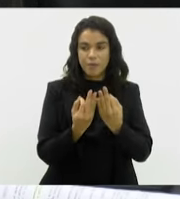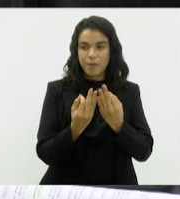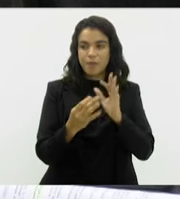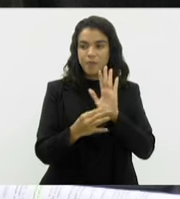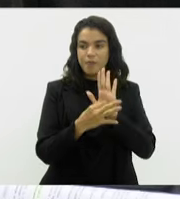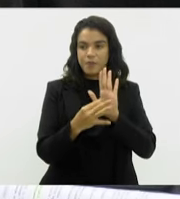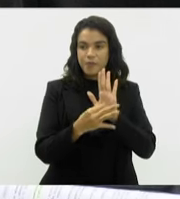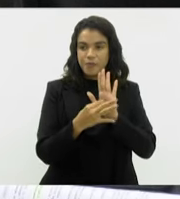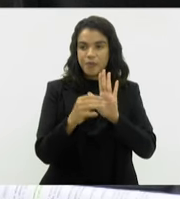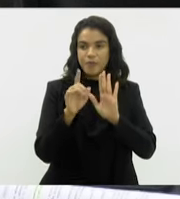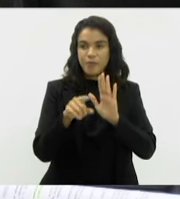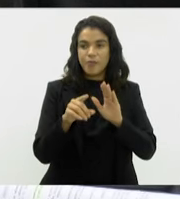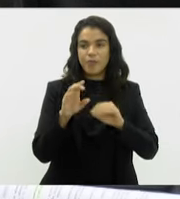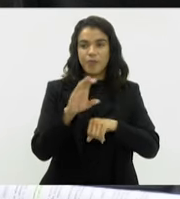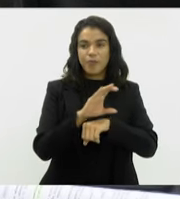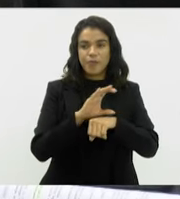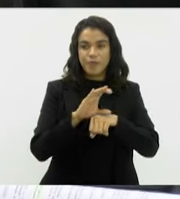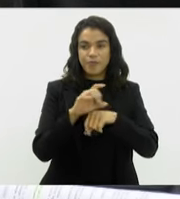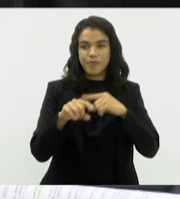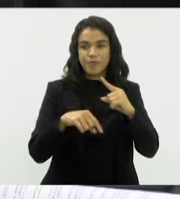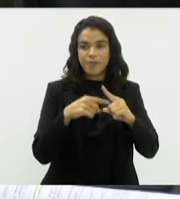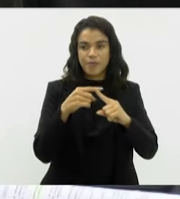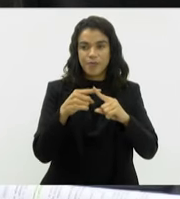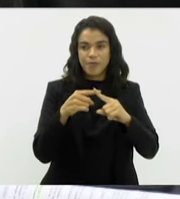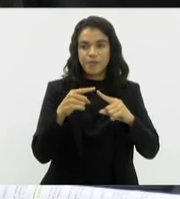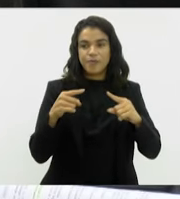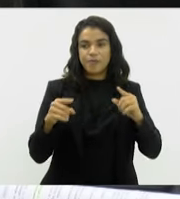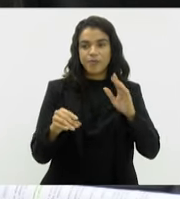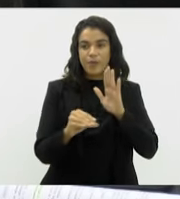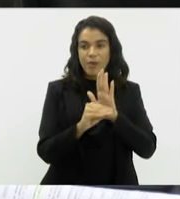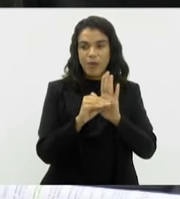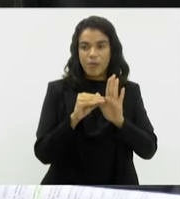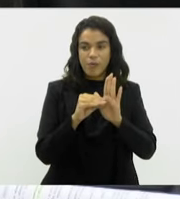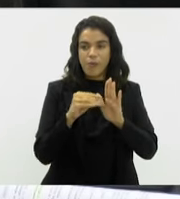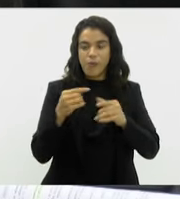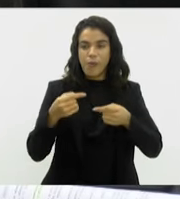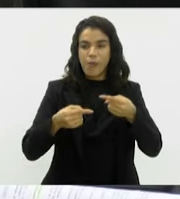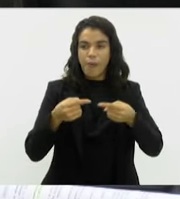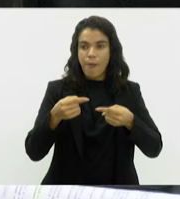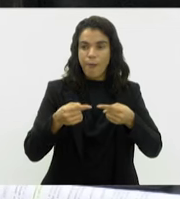pela constitucionalidade com emenda. Em discussão.